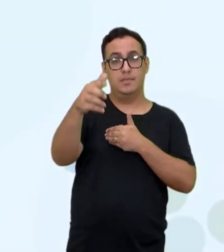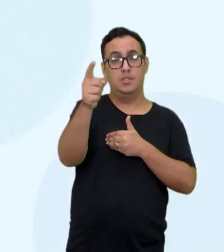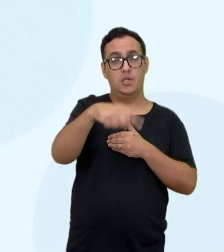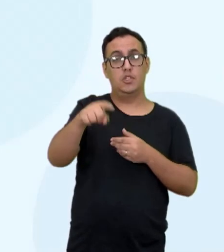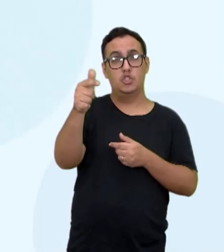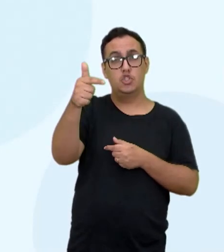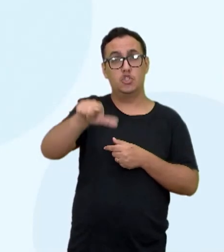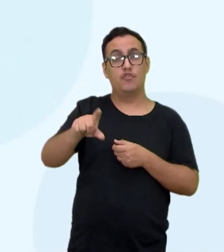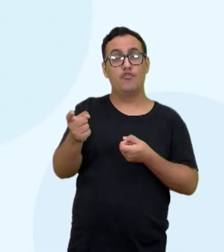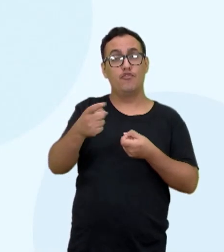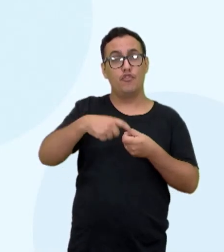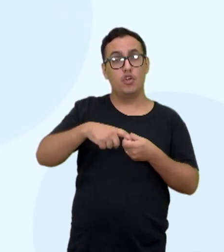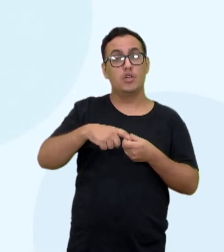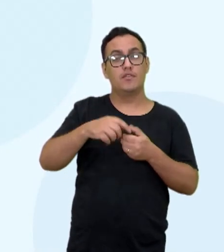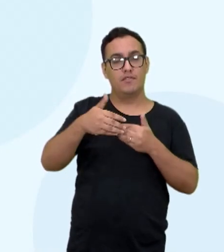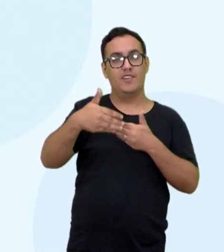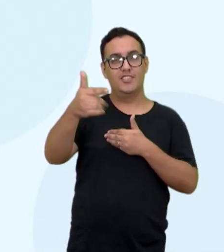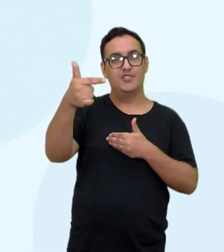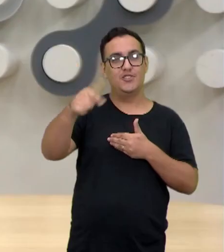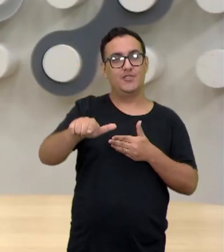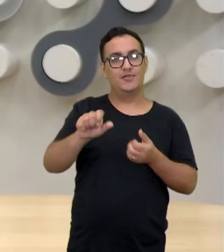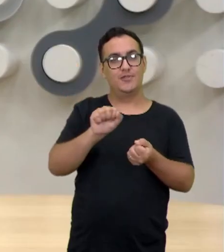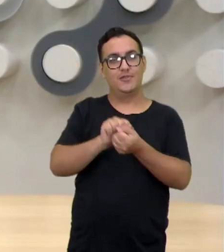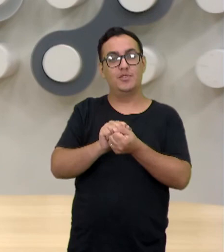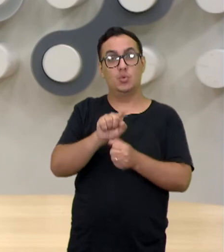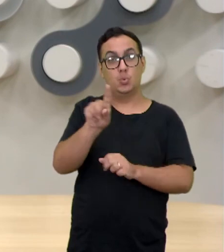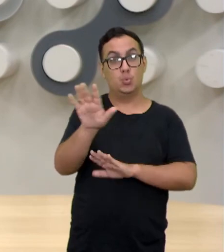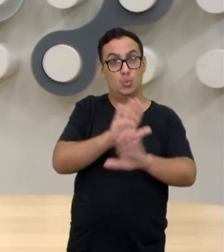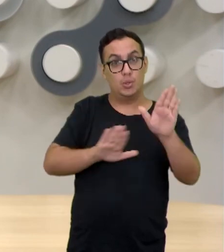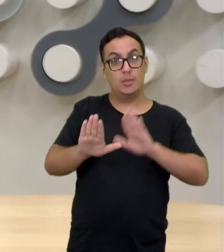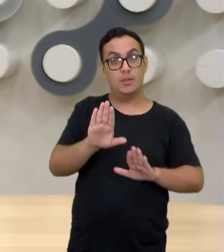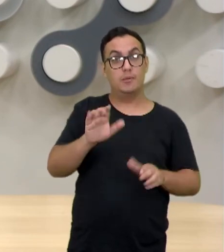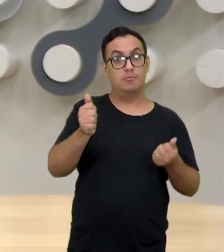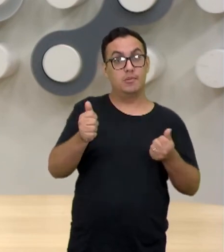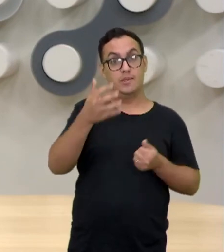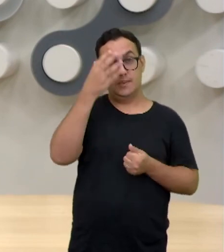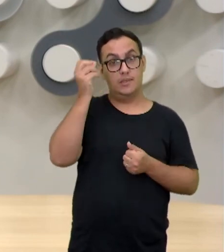juntos novamente em breve. Cuidem-se